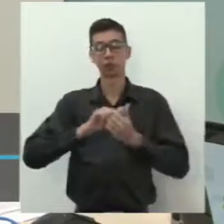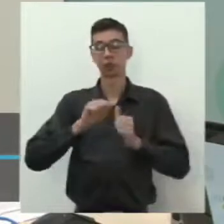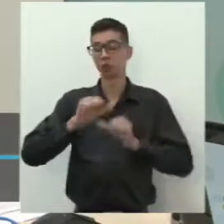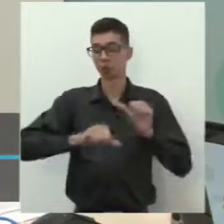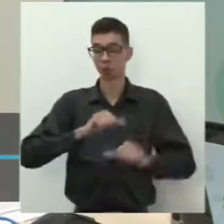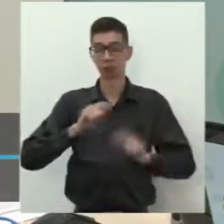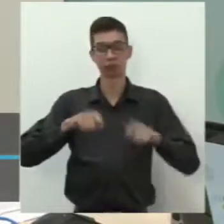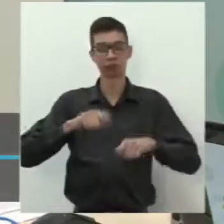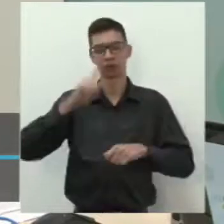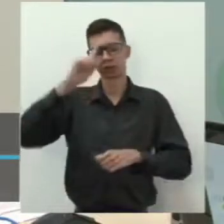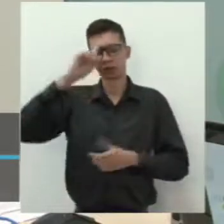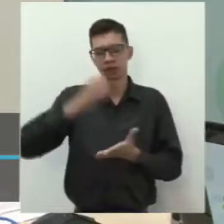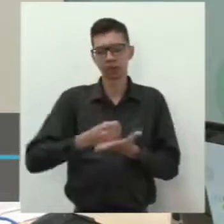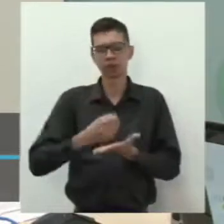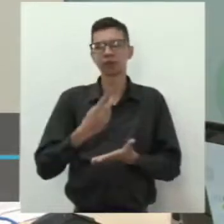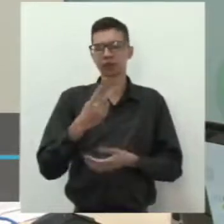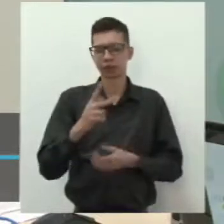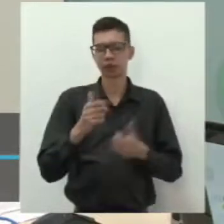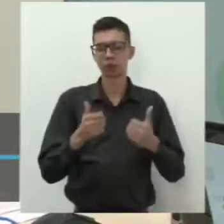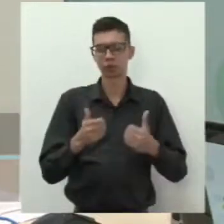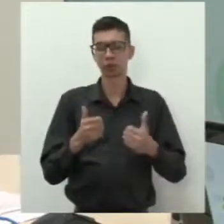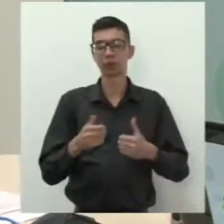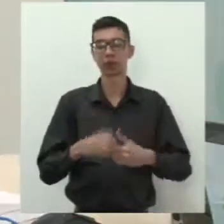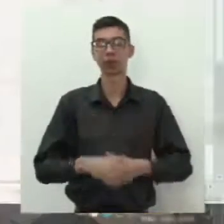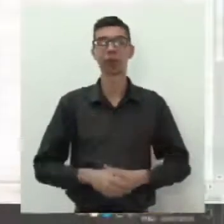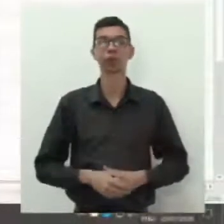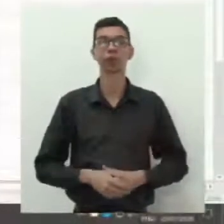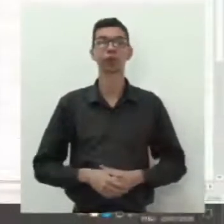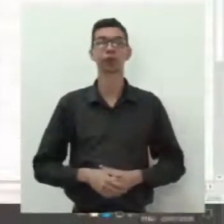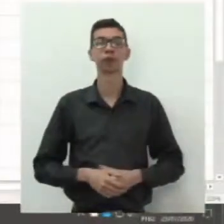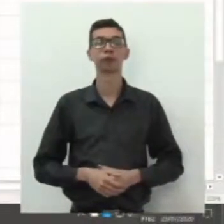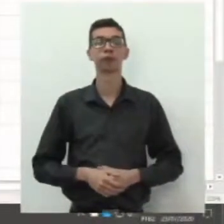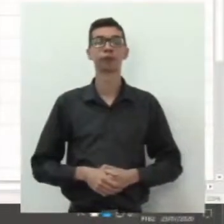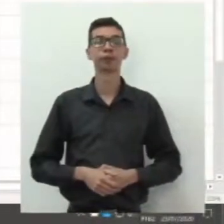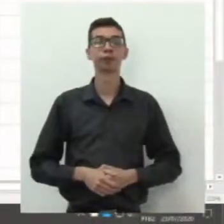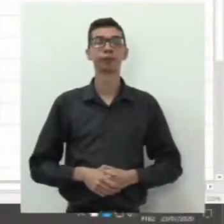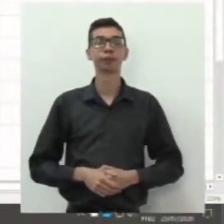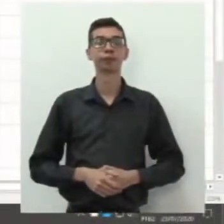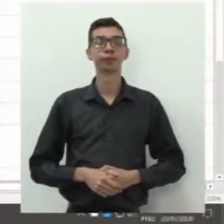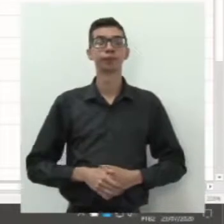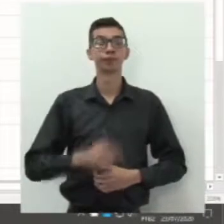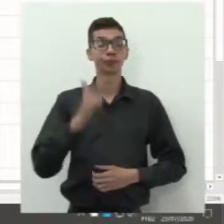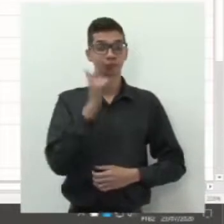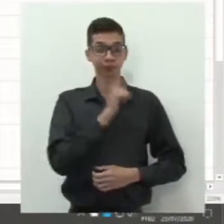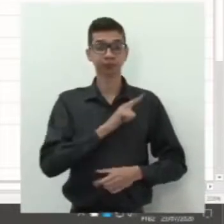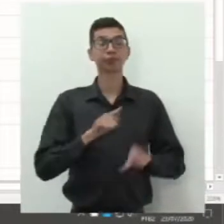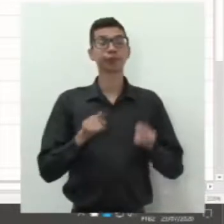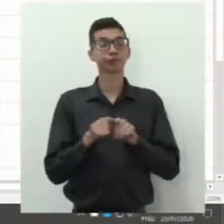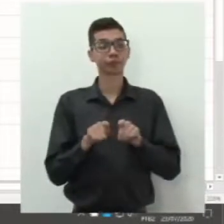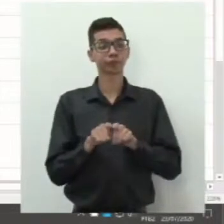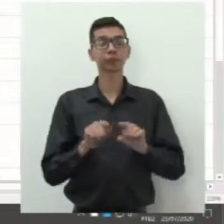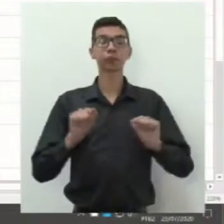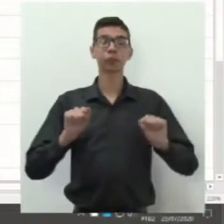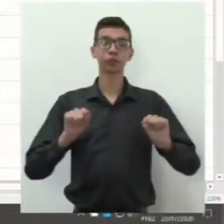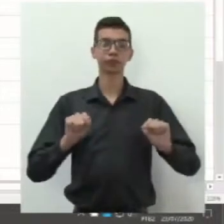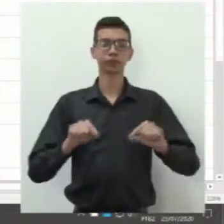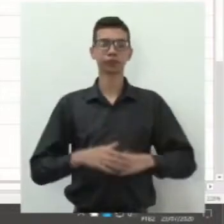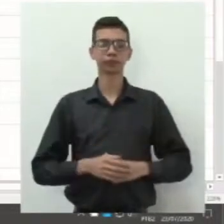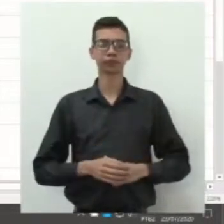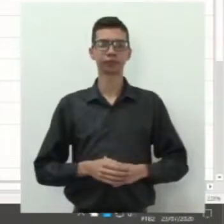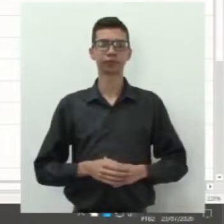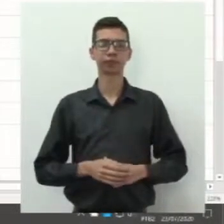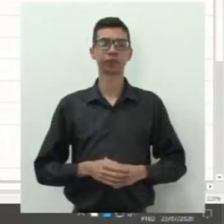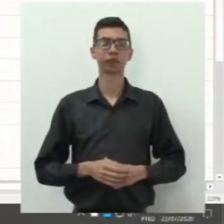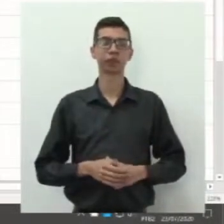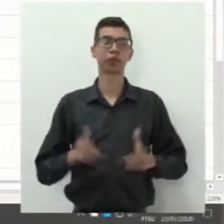tá bom? A gente consegue também, no caso aqui, ter opções de formatação, as mesmas opções que a